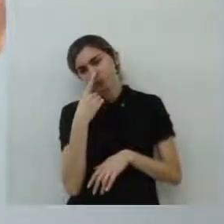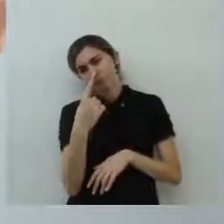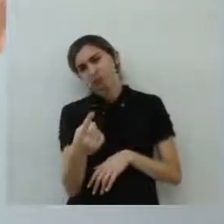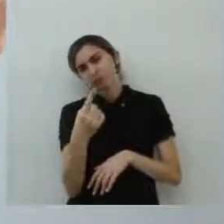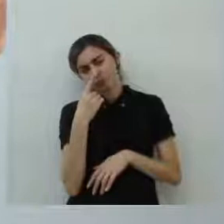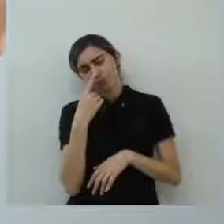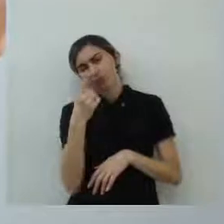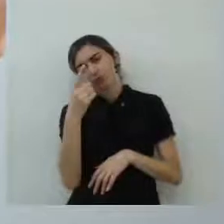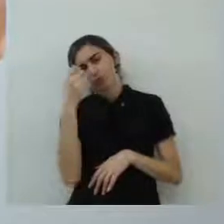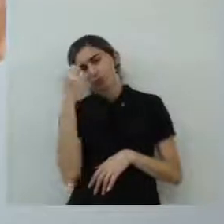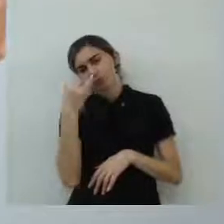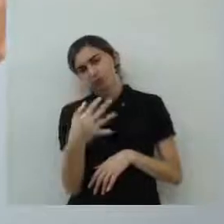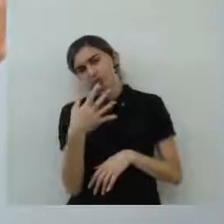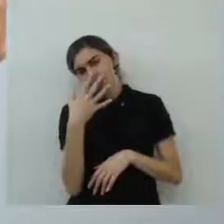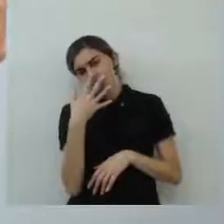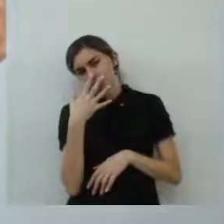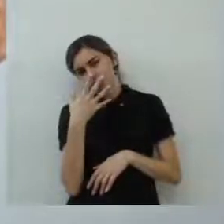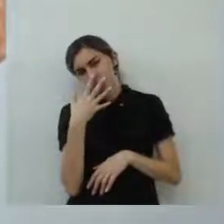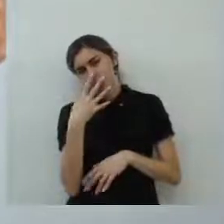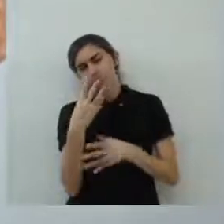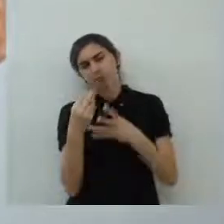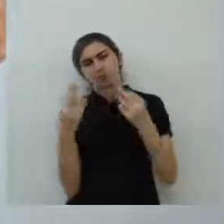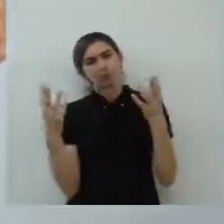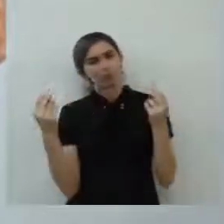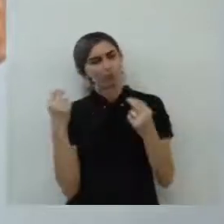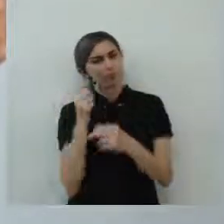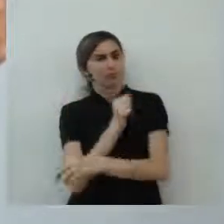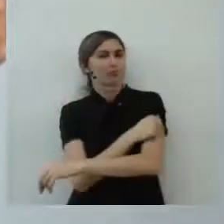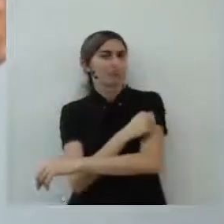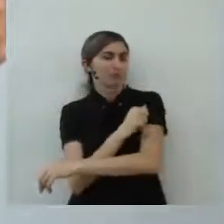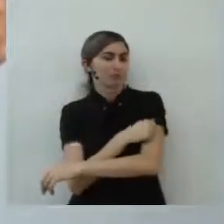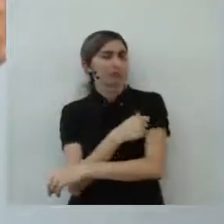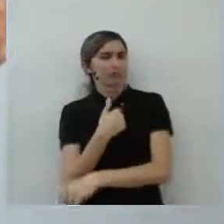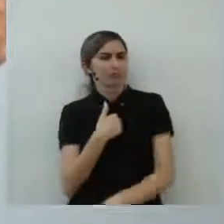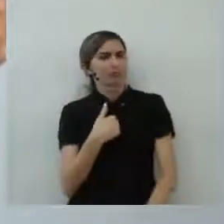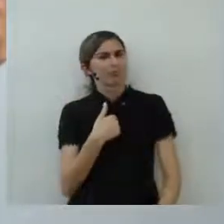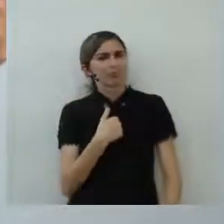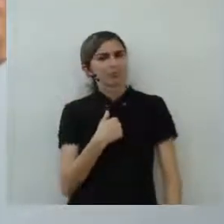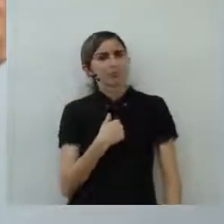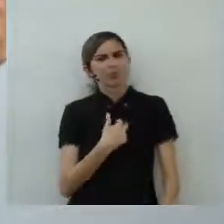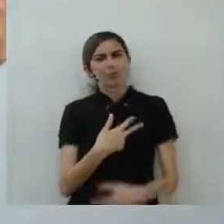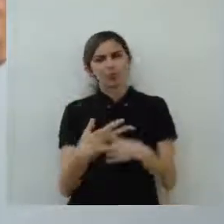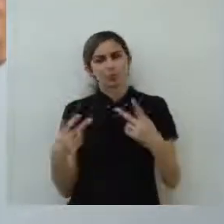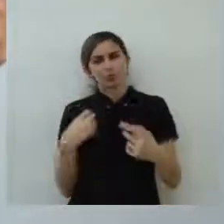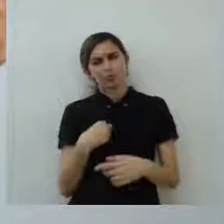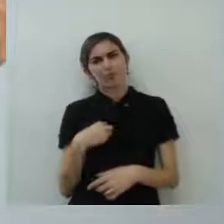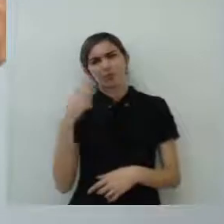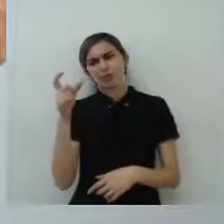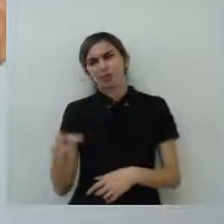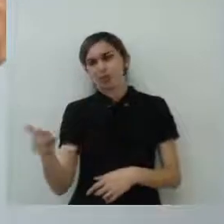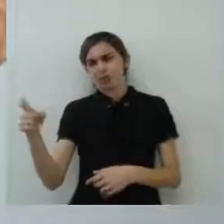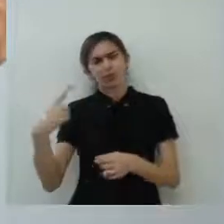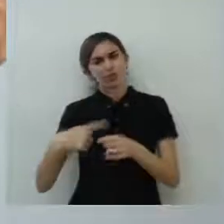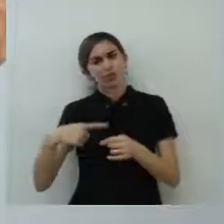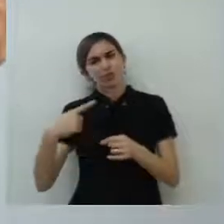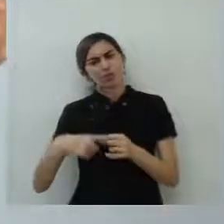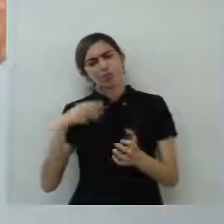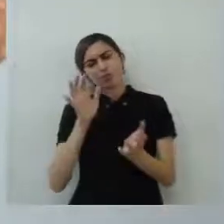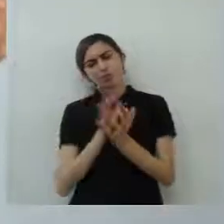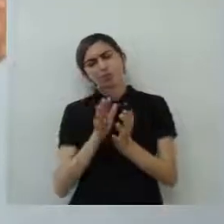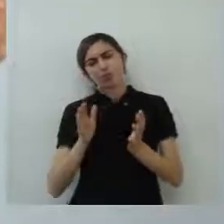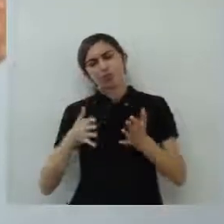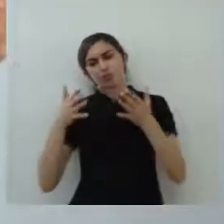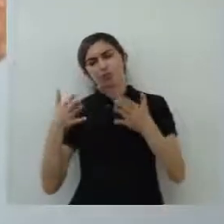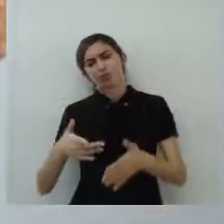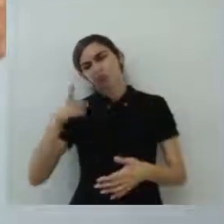você justamente observar. Muitas vezes o nosso estudante diz, será que eu vou ser alguém na vida? O rapaz saiu do interior de Pernambuco, chegou